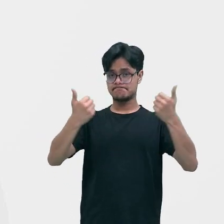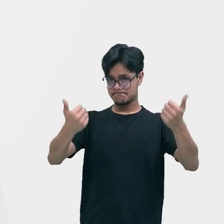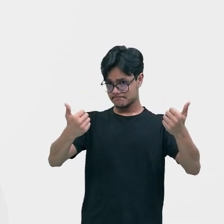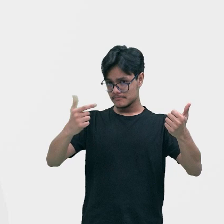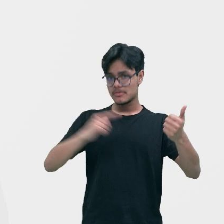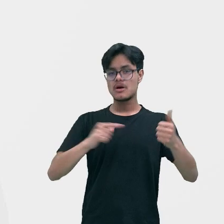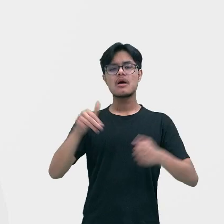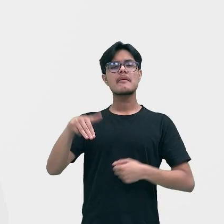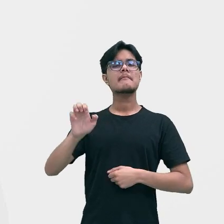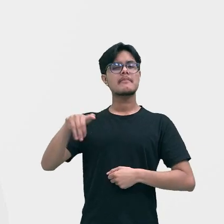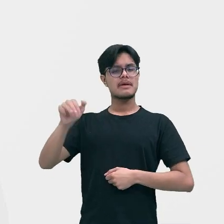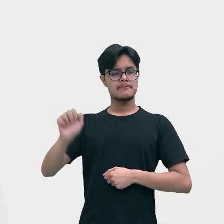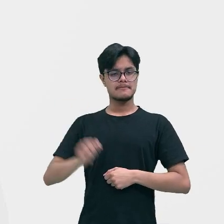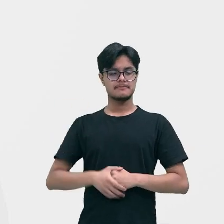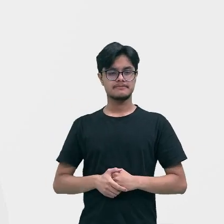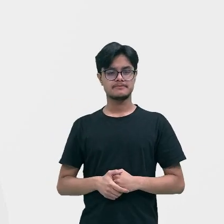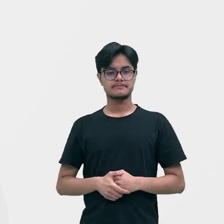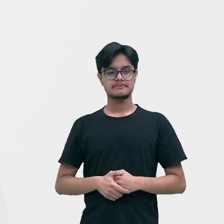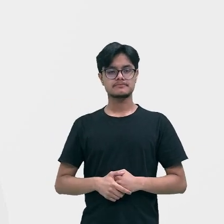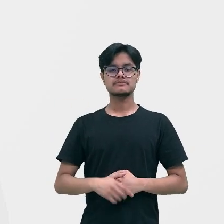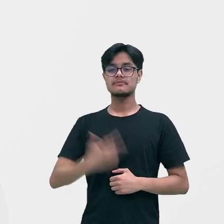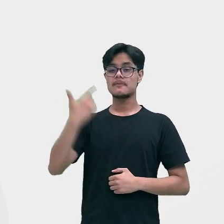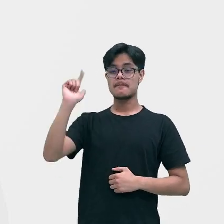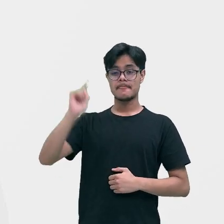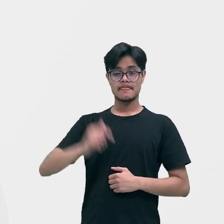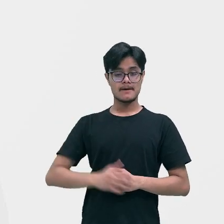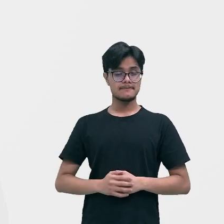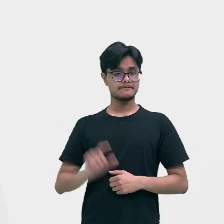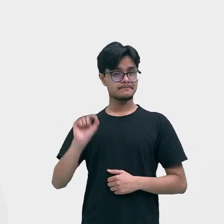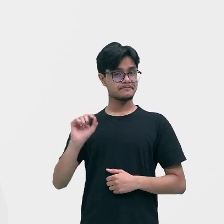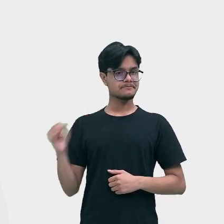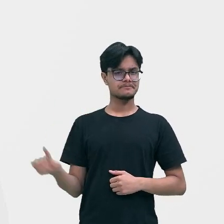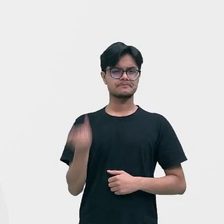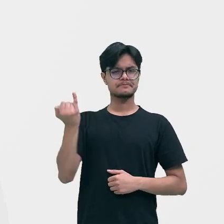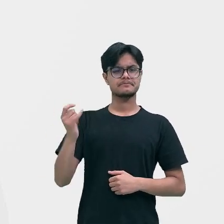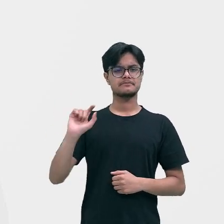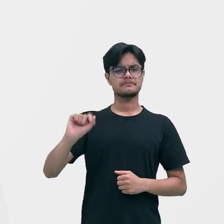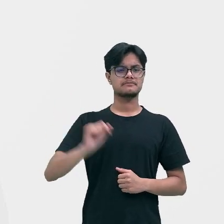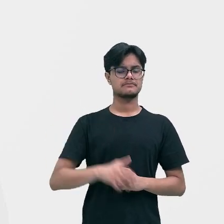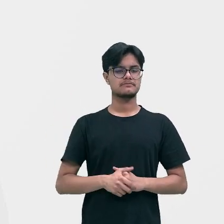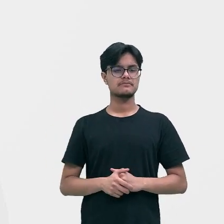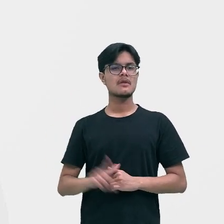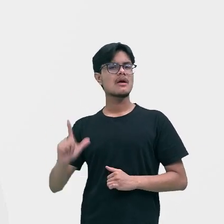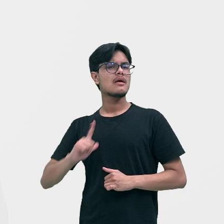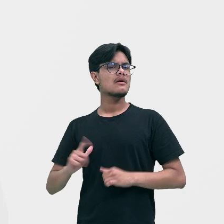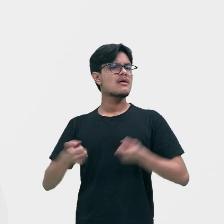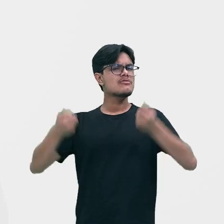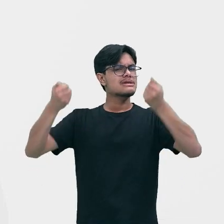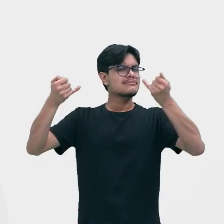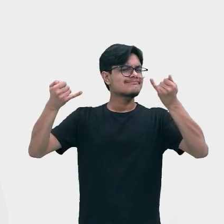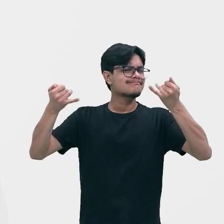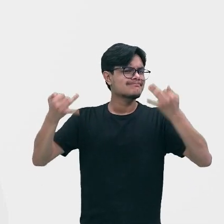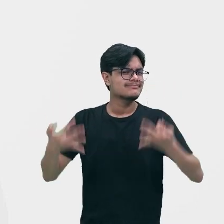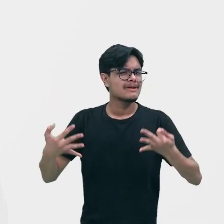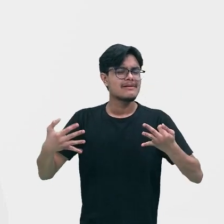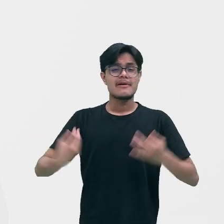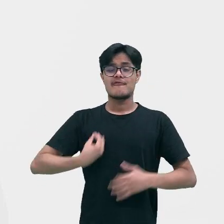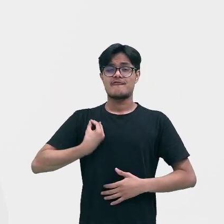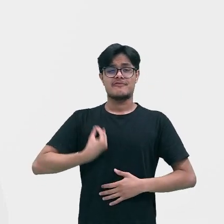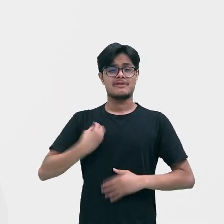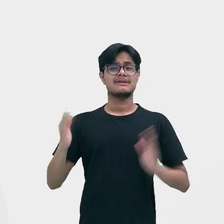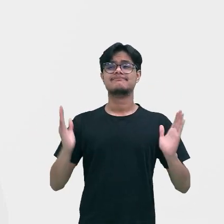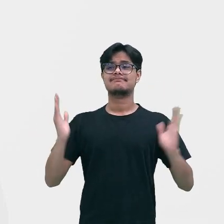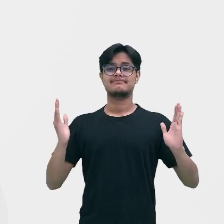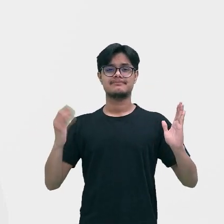vai compor o meme. E um outro aspecto do meme que é extremamente importante é que ele comenta os fatos do cotidiano,